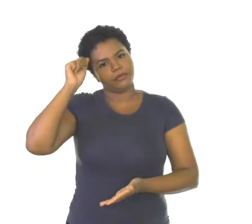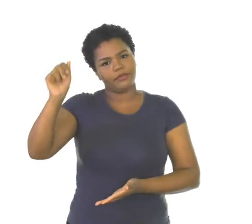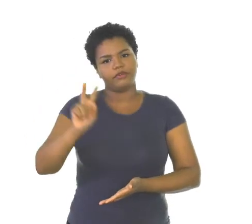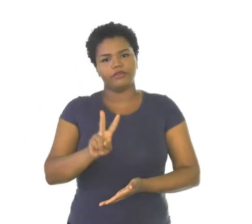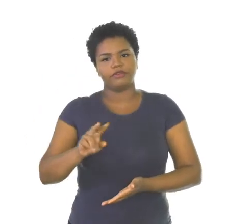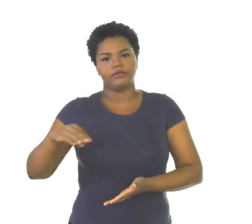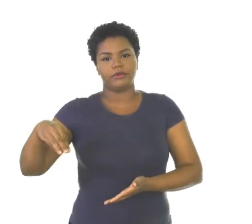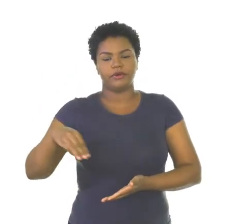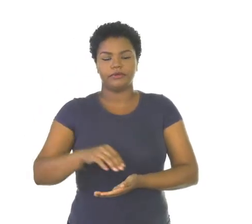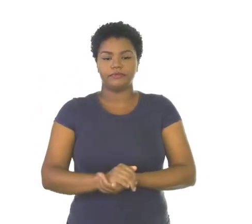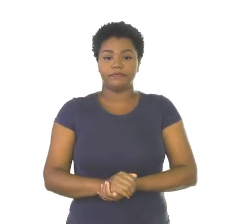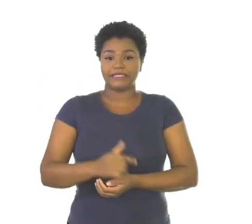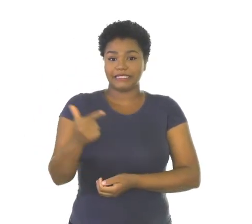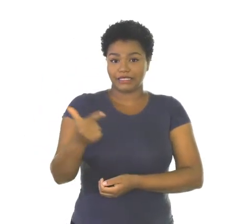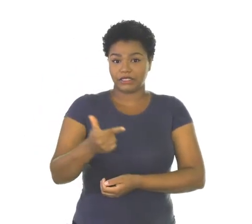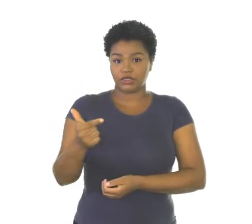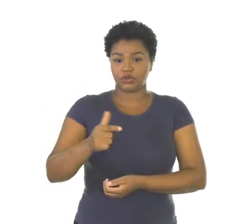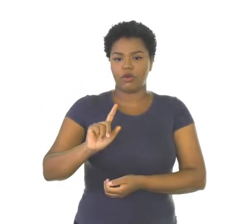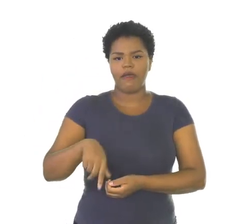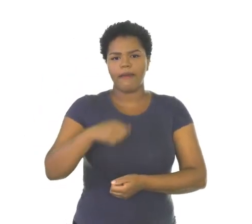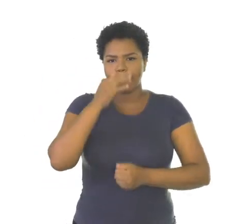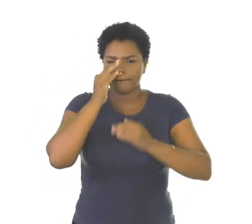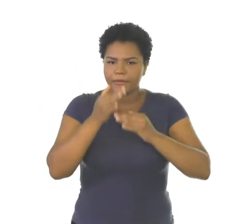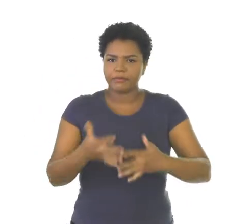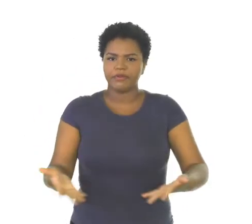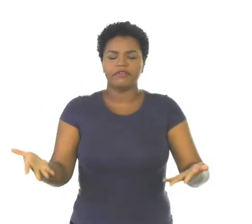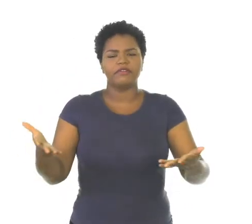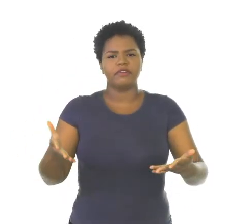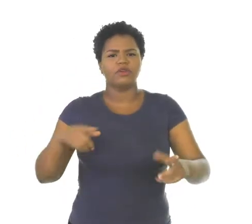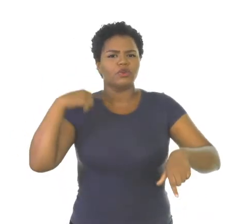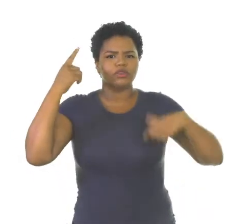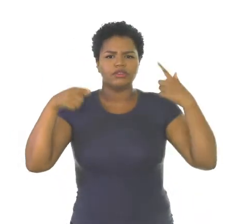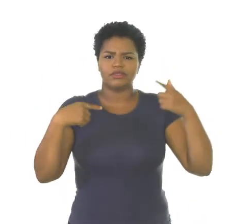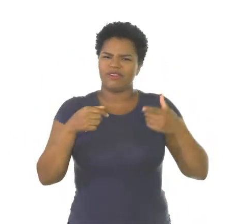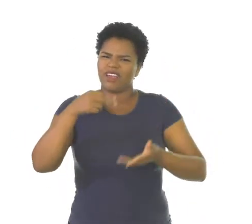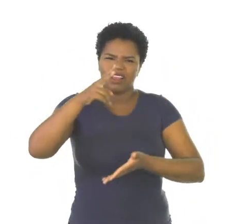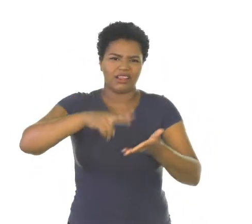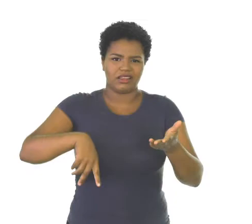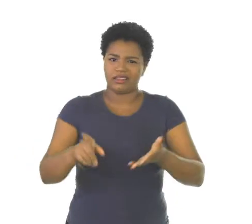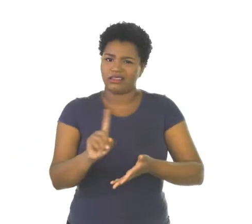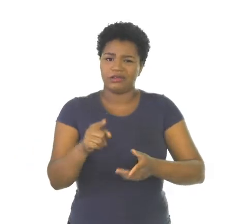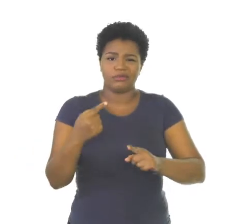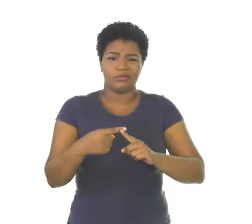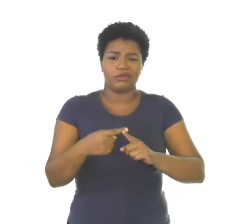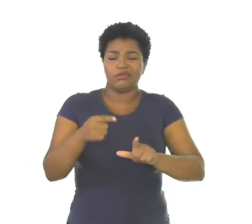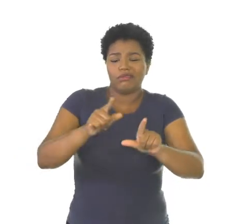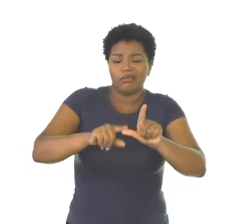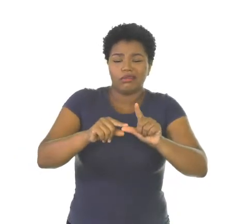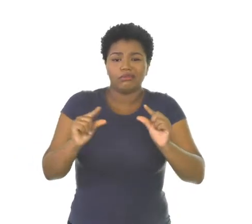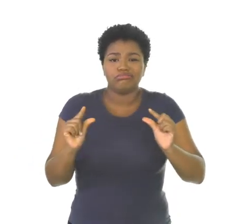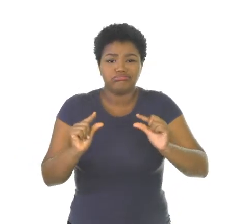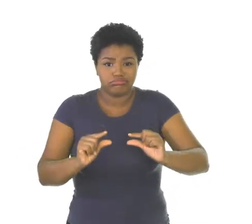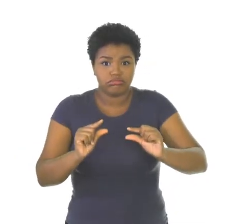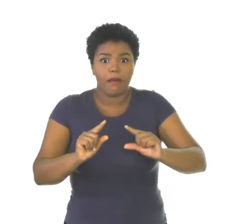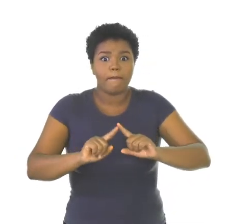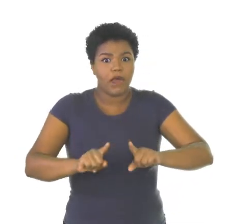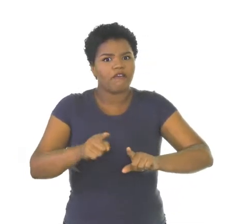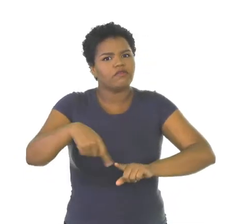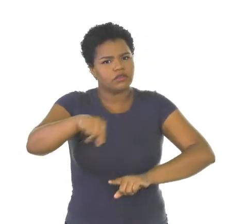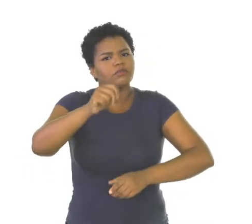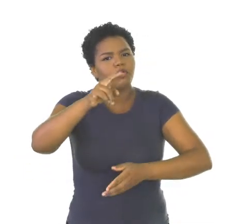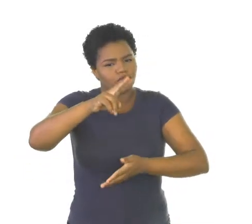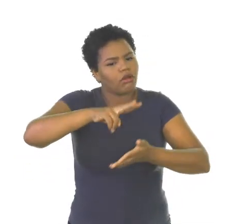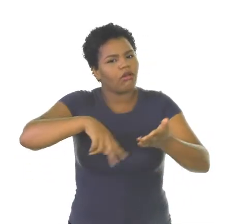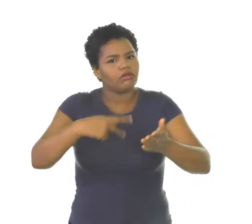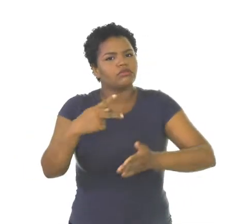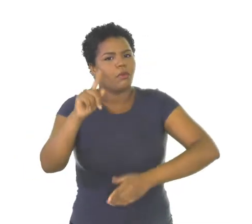O segundo é A Primavera Endoideceu. Nós não vamos ler porque as letrinhas estão minúsculas, mas vocês podem conferir lá no